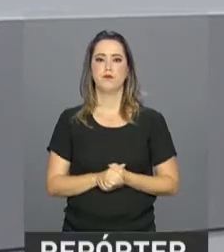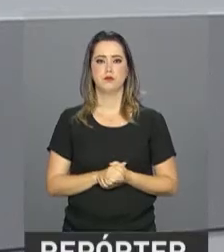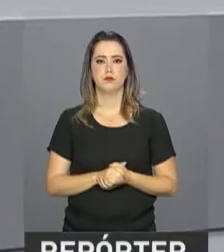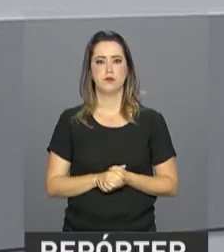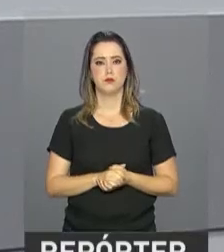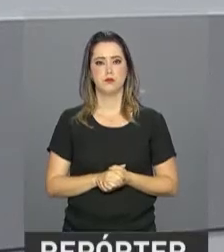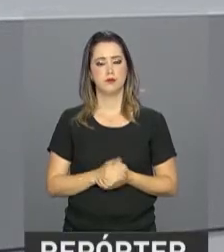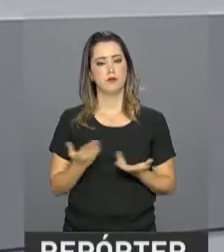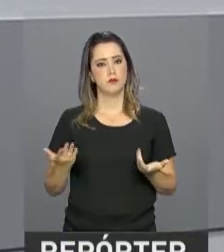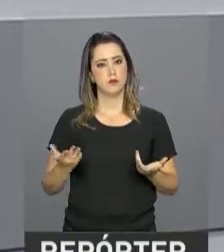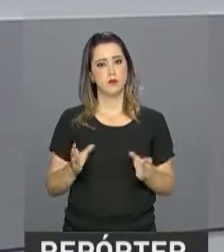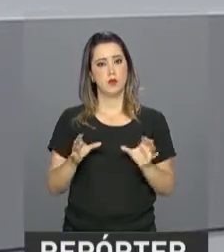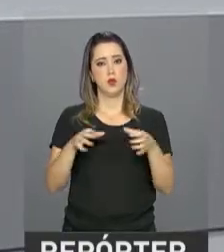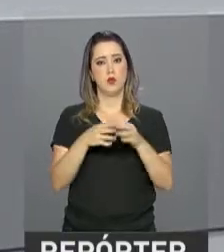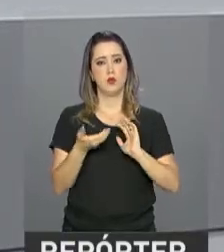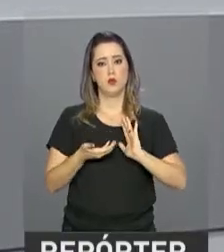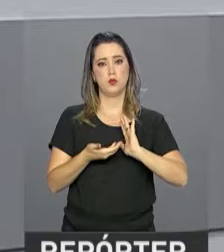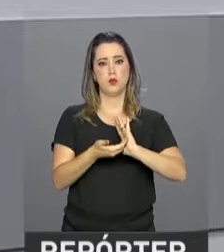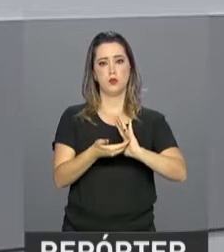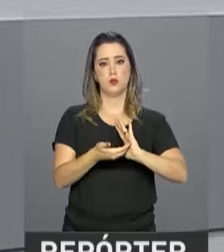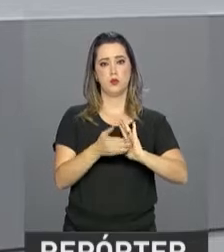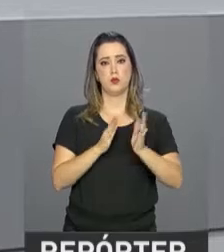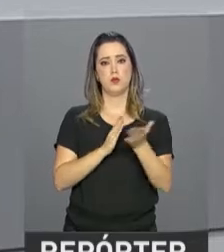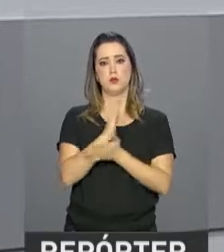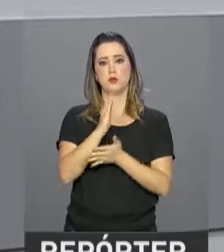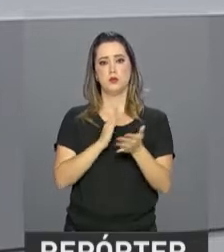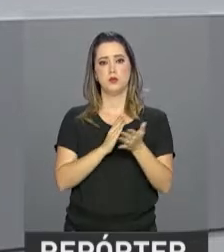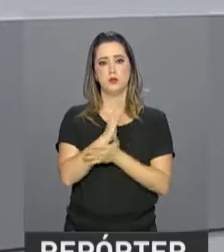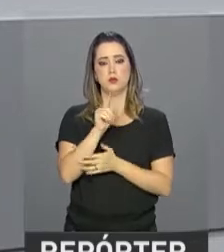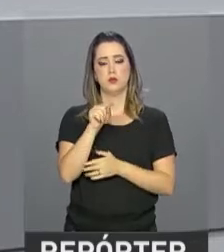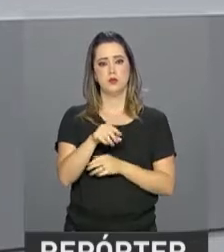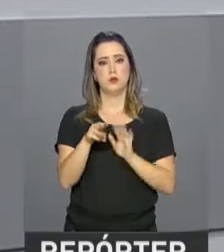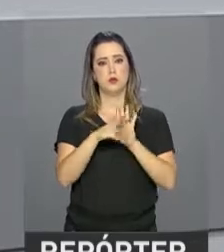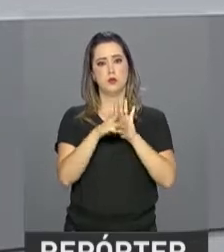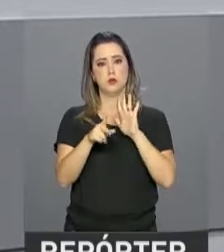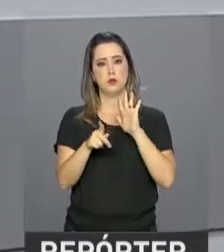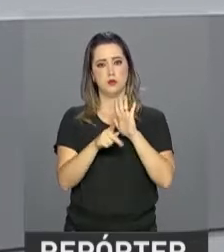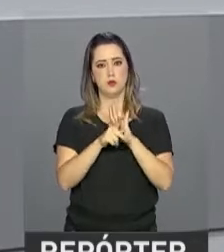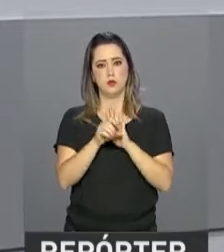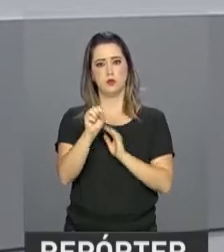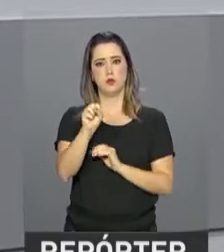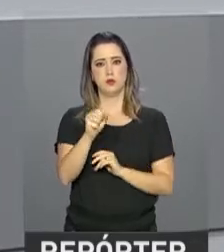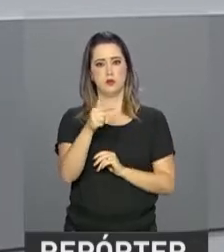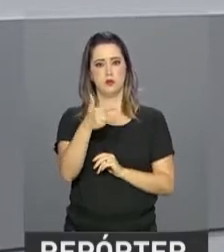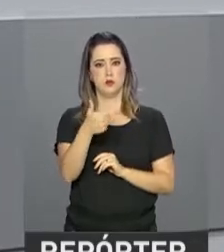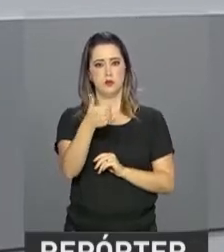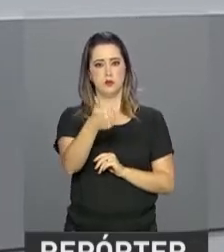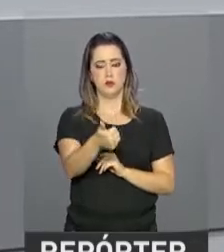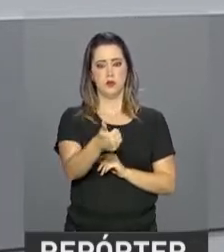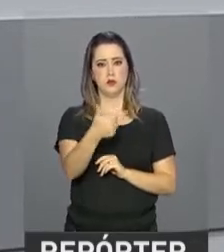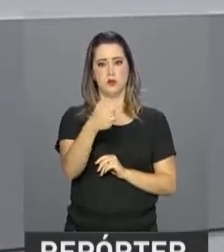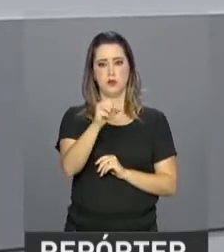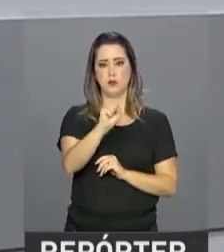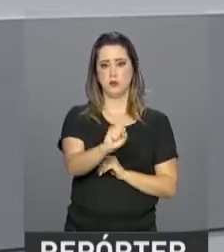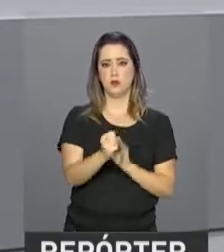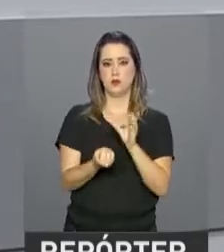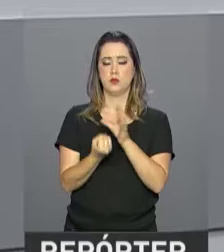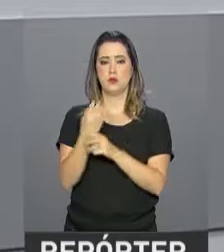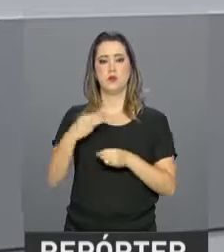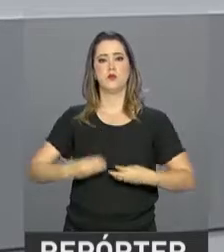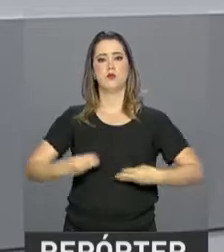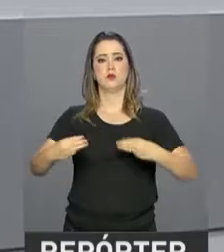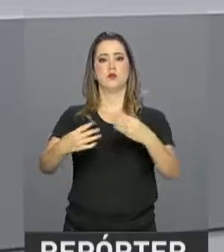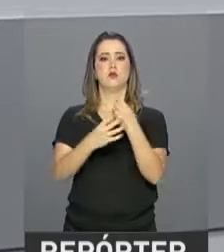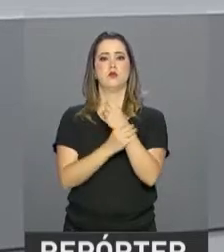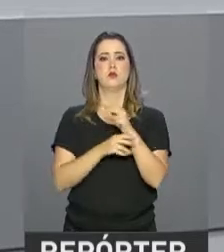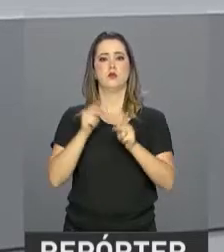e o plenário da câmara dos deputados aprovou agora há pouco a medida provisória 821 de 2018 que